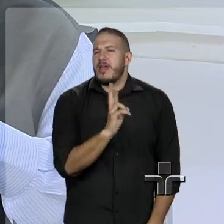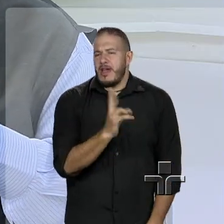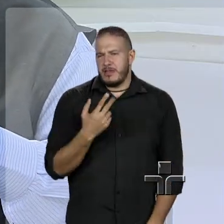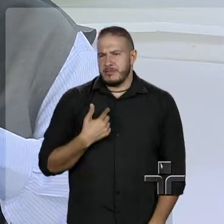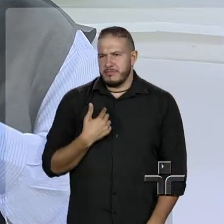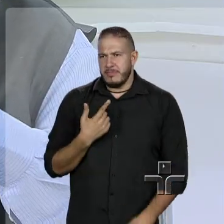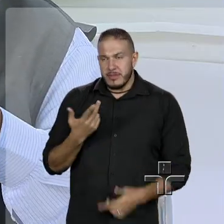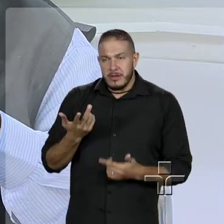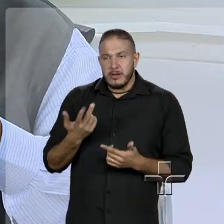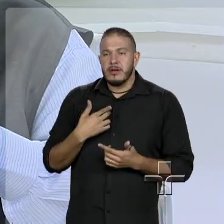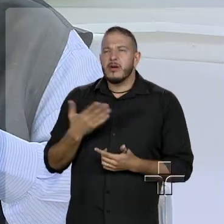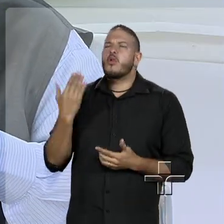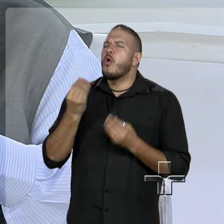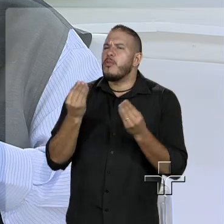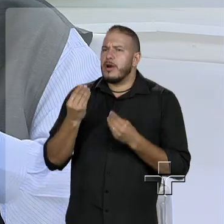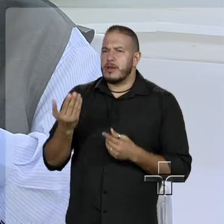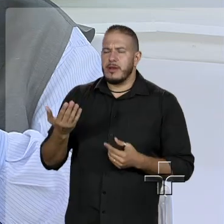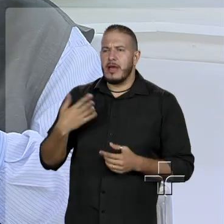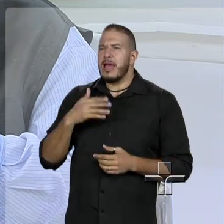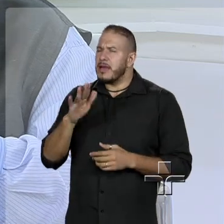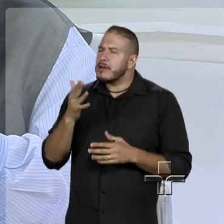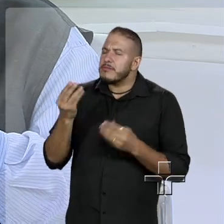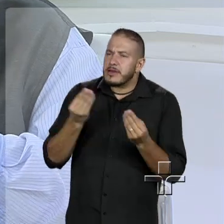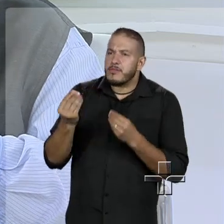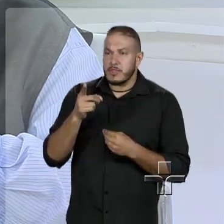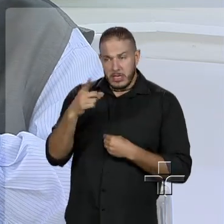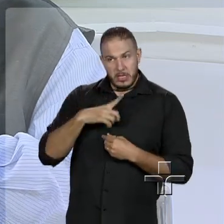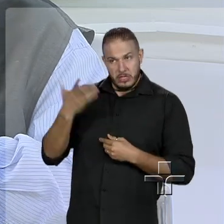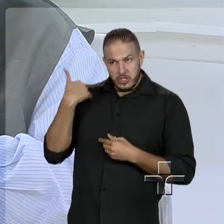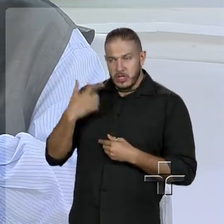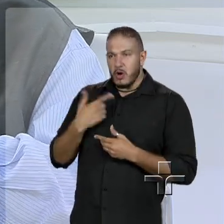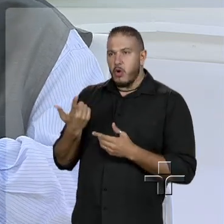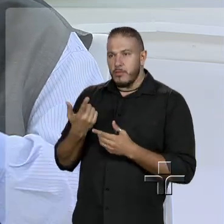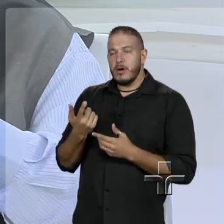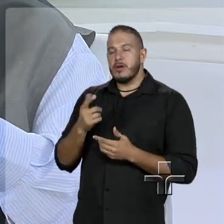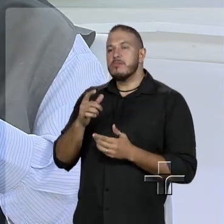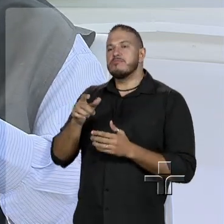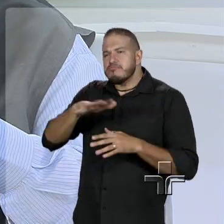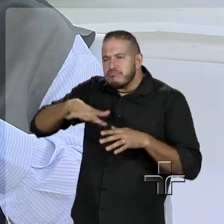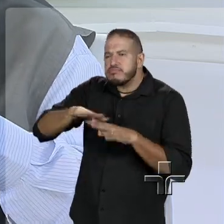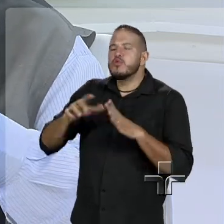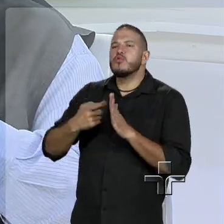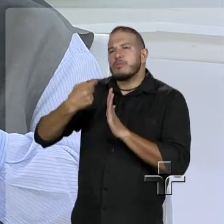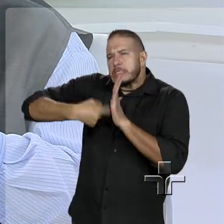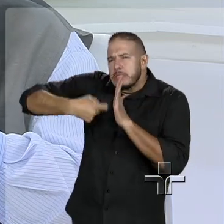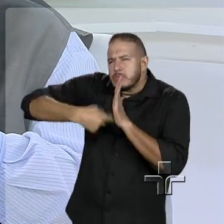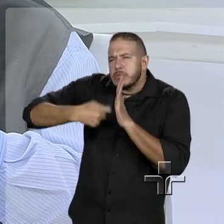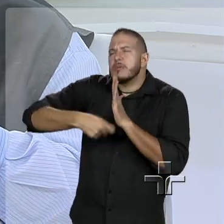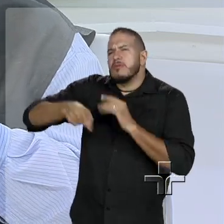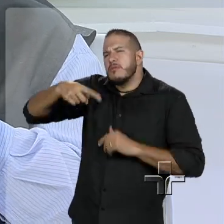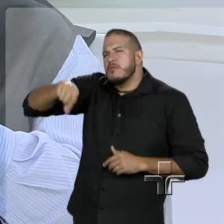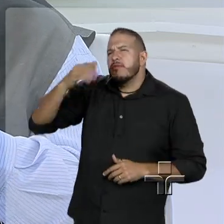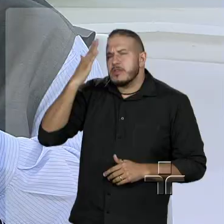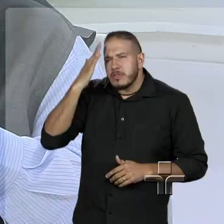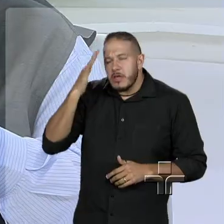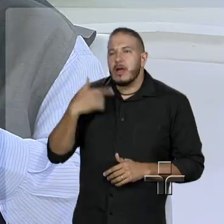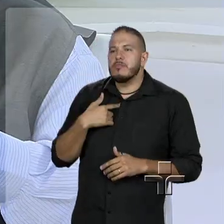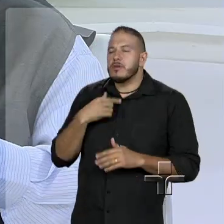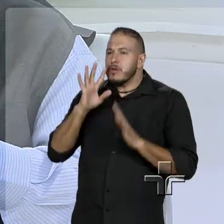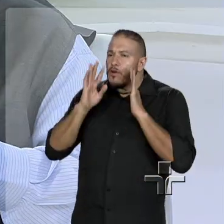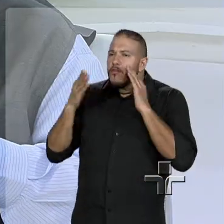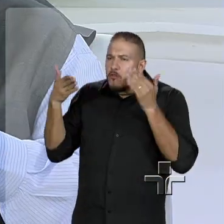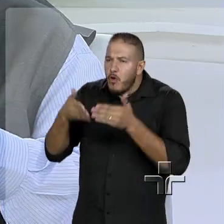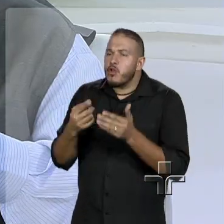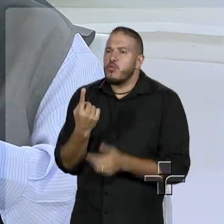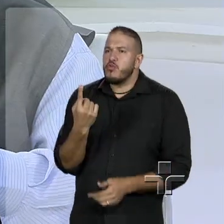pode se perguntar é como é que era isso? Era porque você tinha um sistema tributário, que você sabe disso, apoiado no Imposto